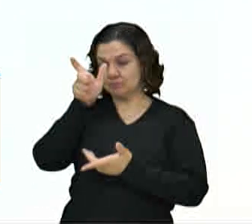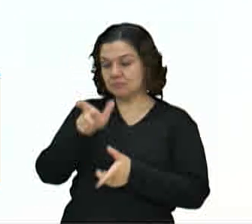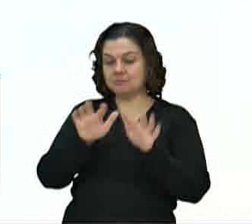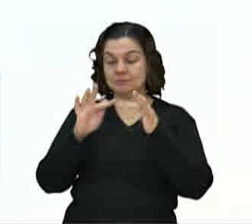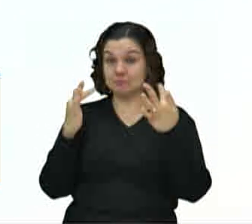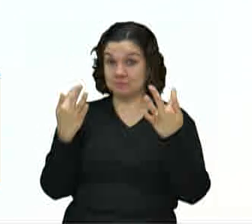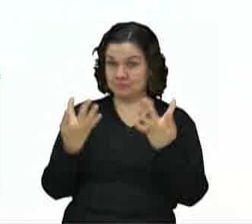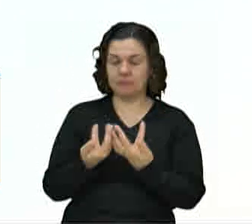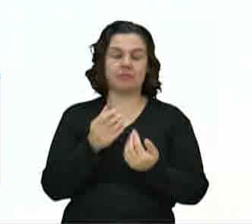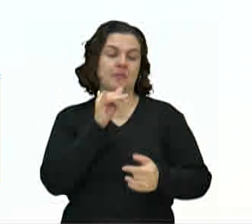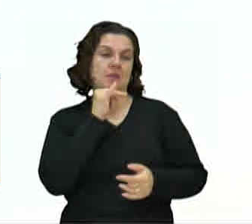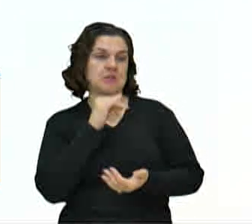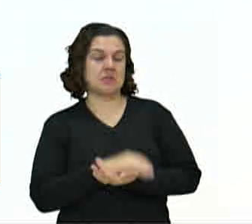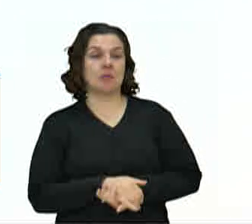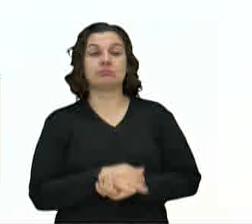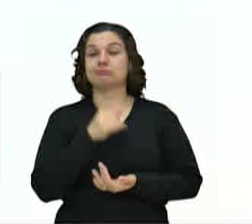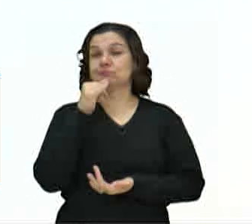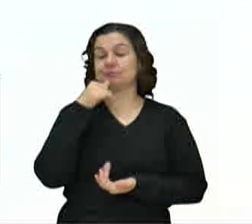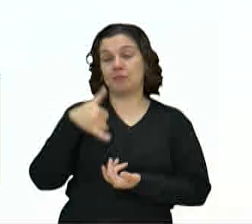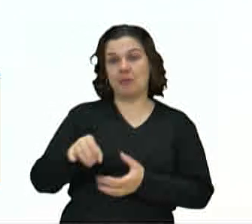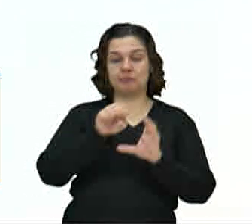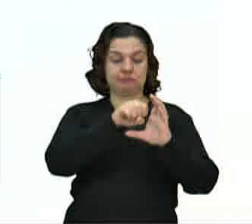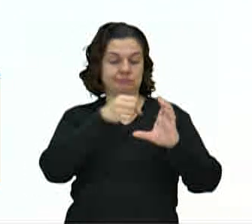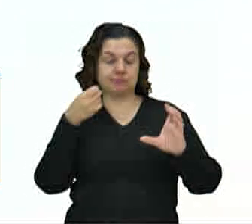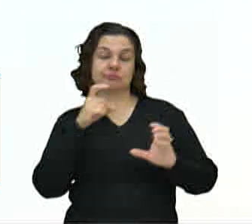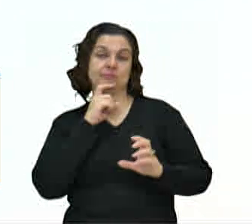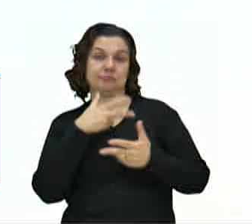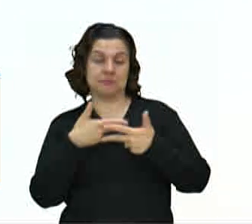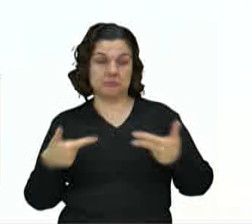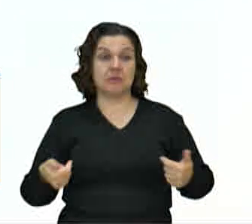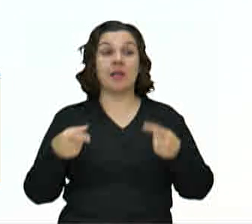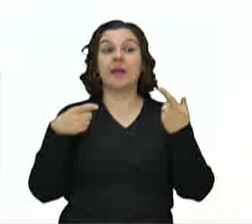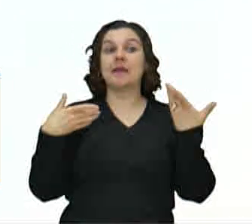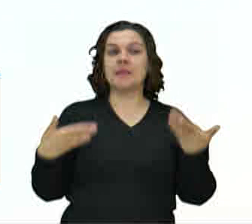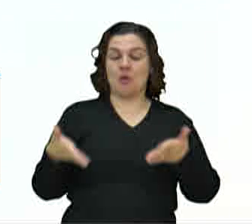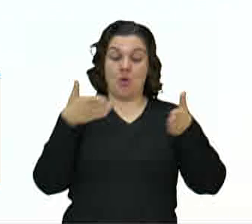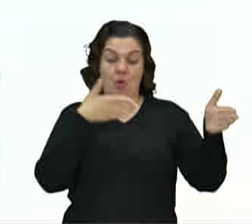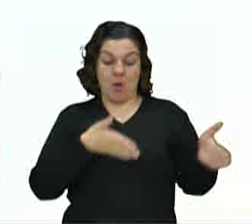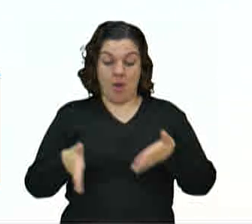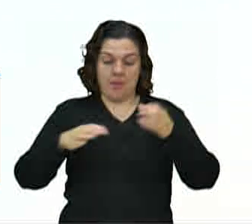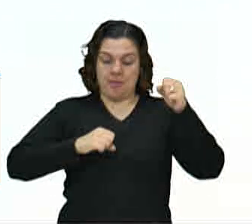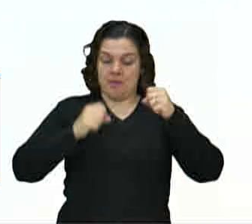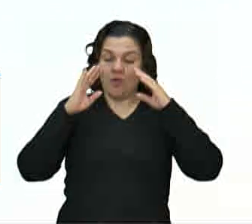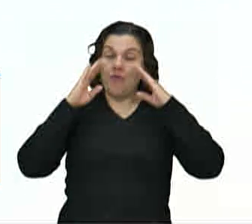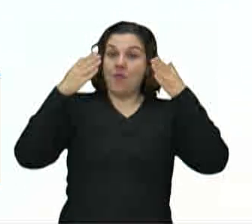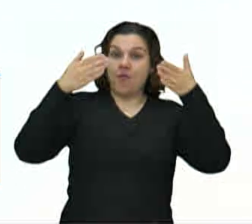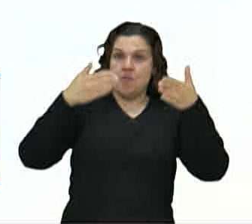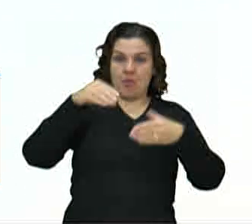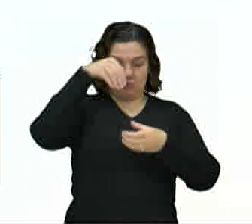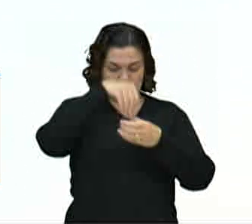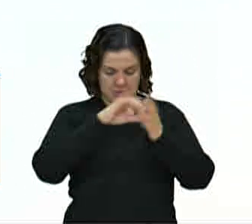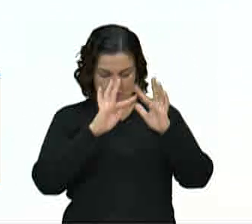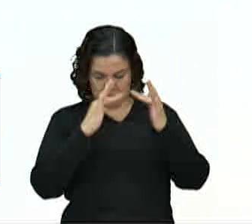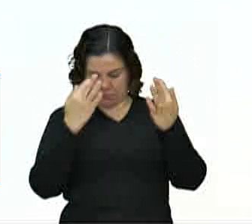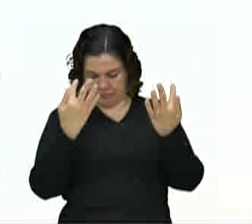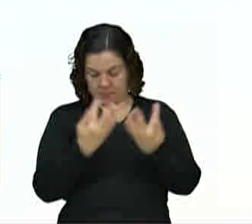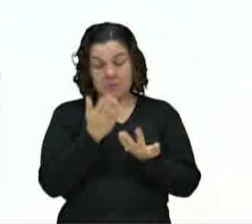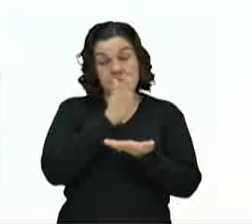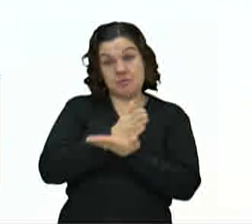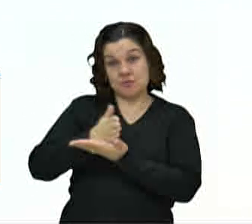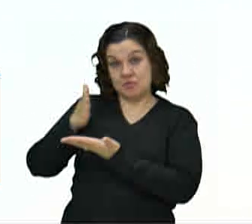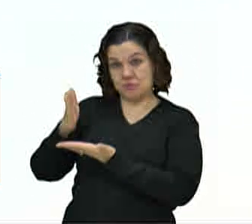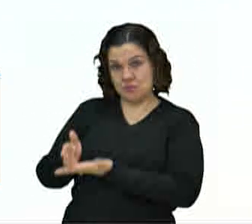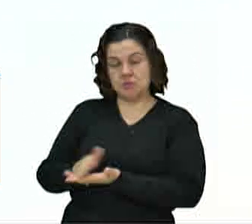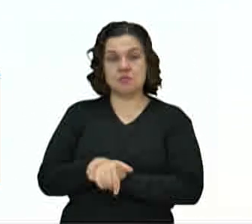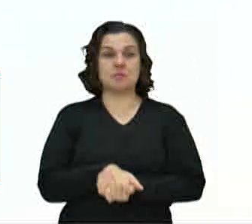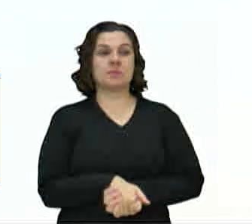famílias, como os eletrodomésticos. Então, a produção industrial voltou para o consumo das famílias no seu dia a dia,